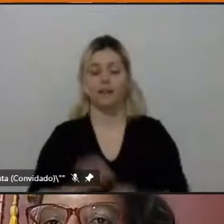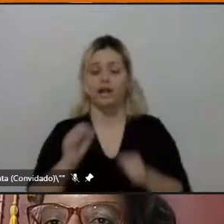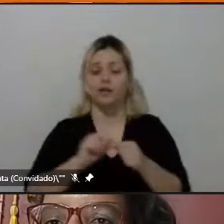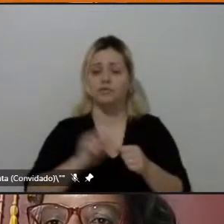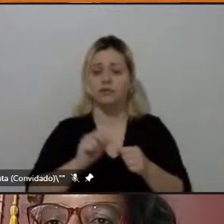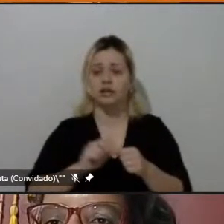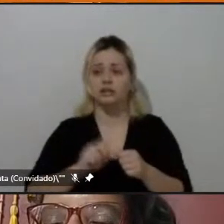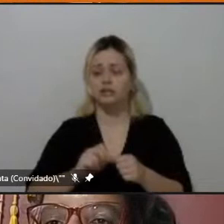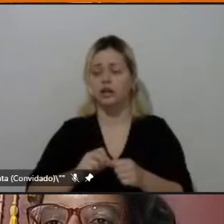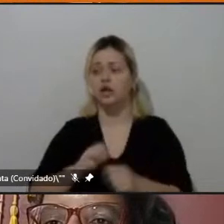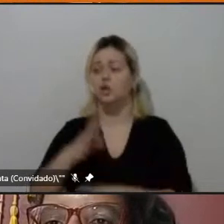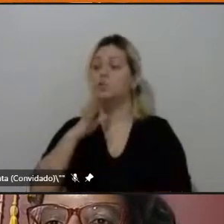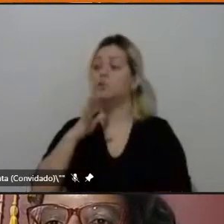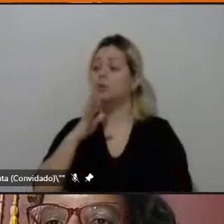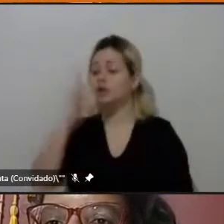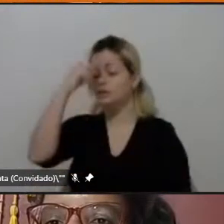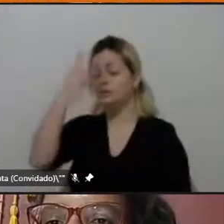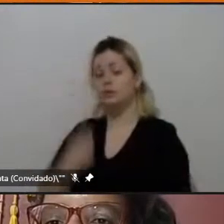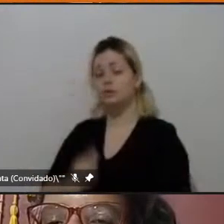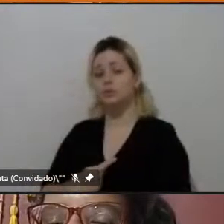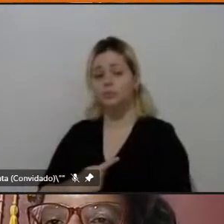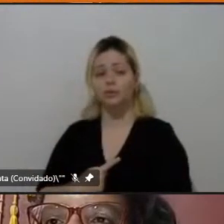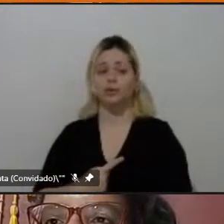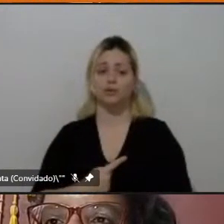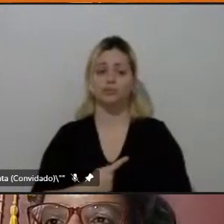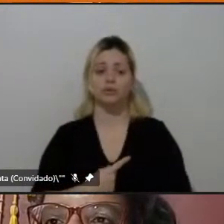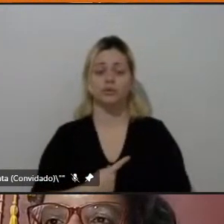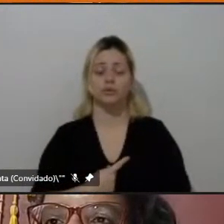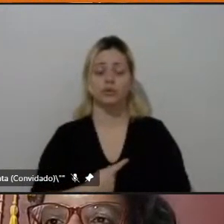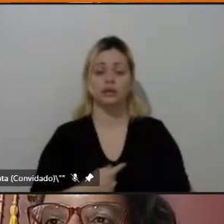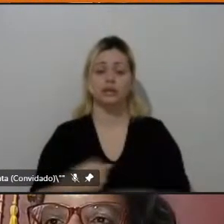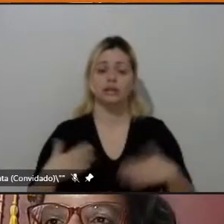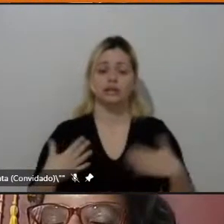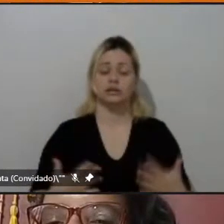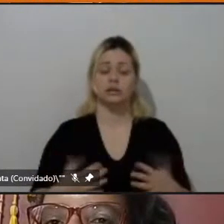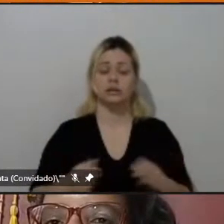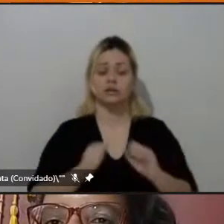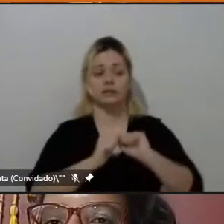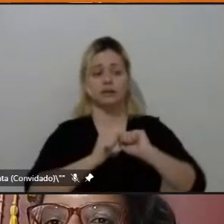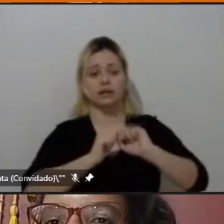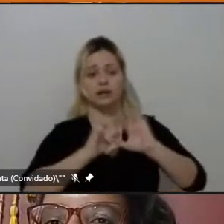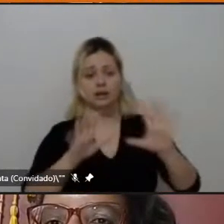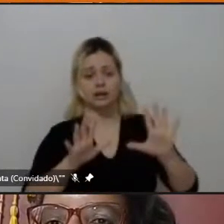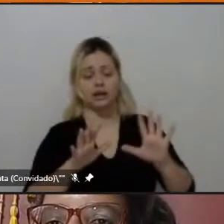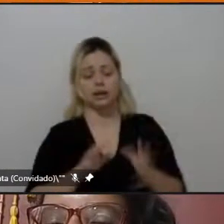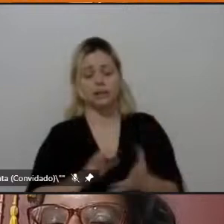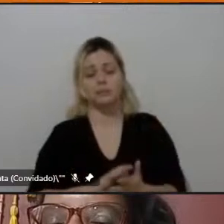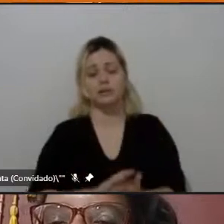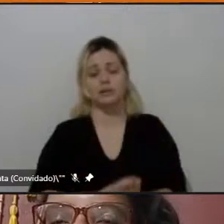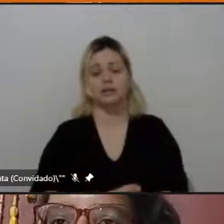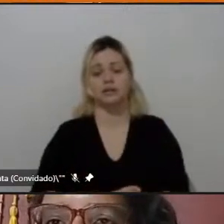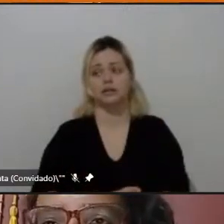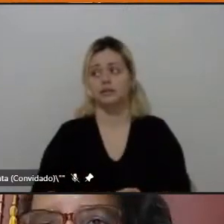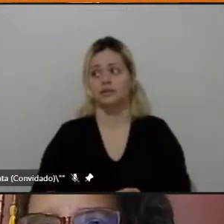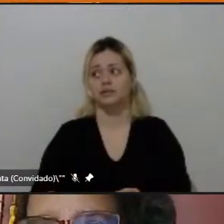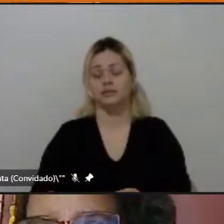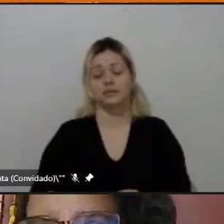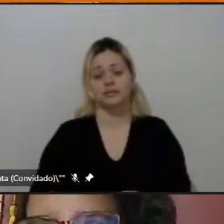né, posterior, ele acaba, né, em alguns momentos, os movimentos